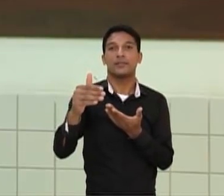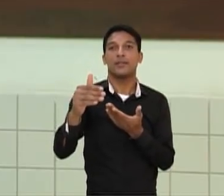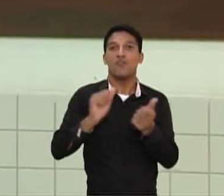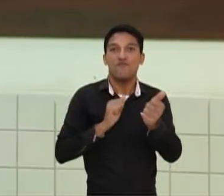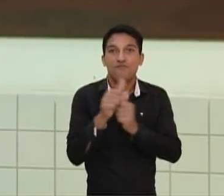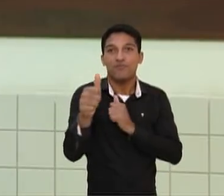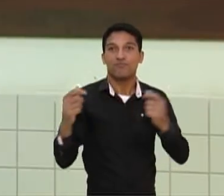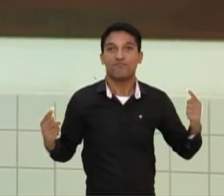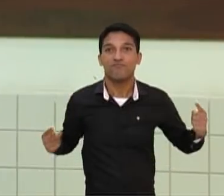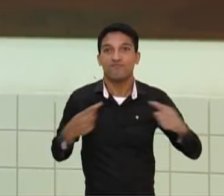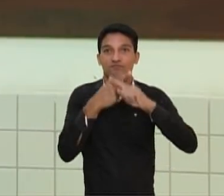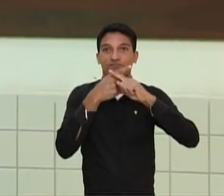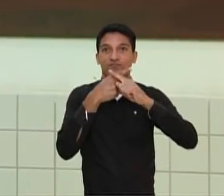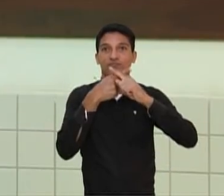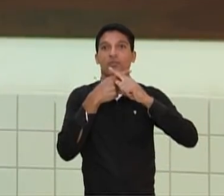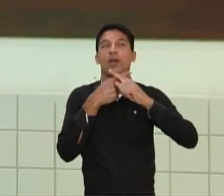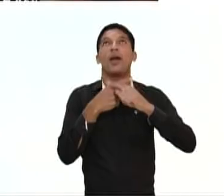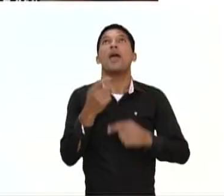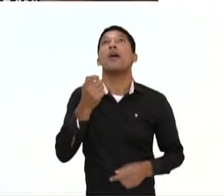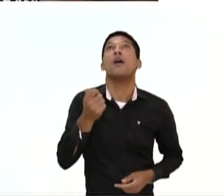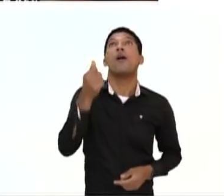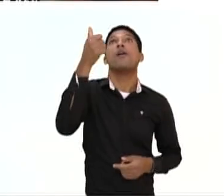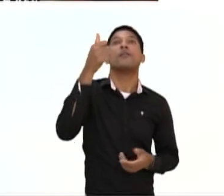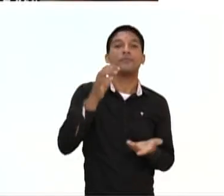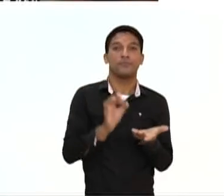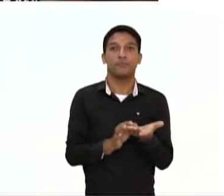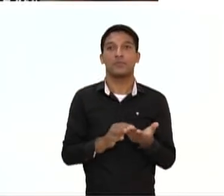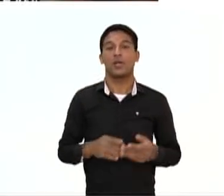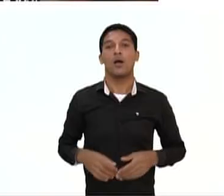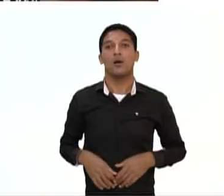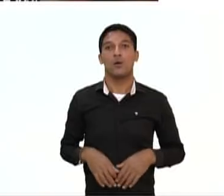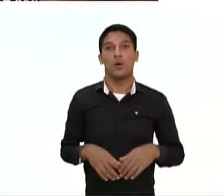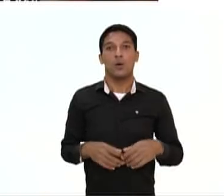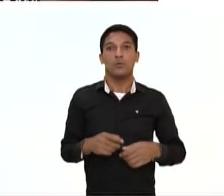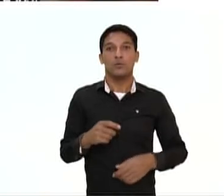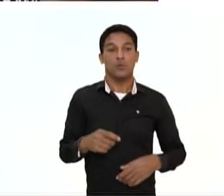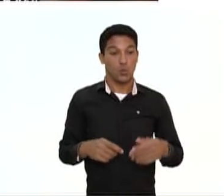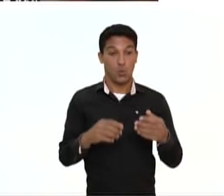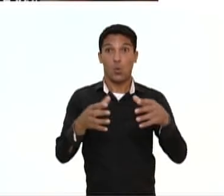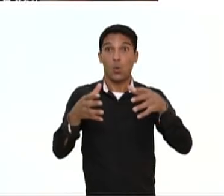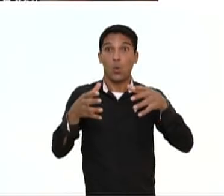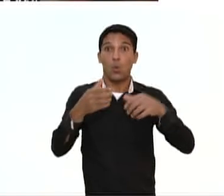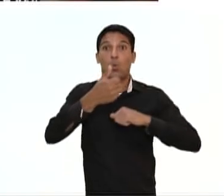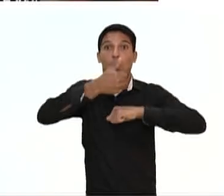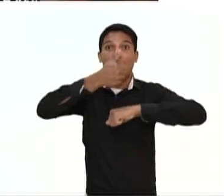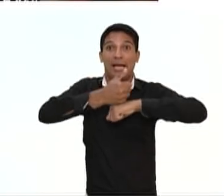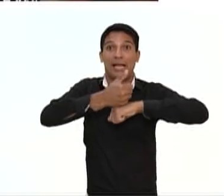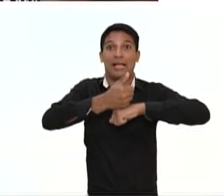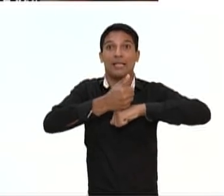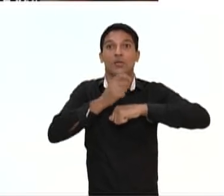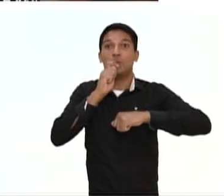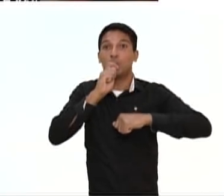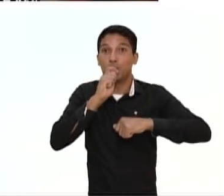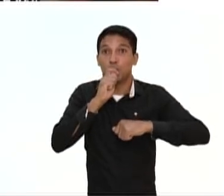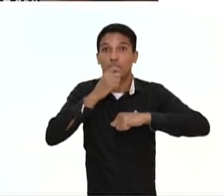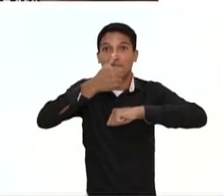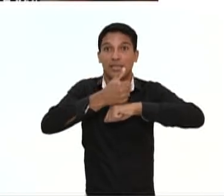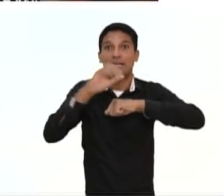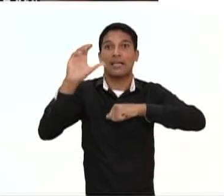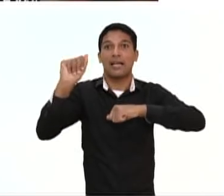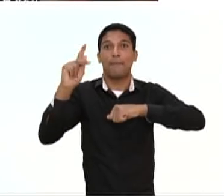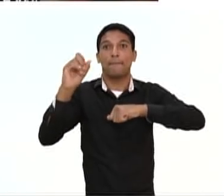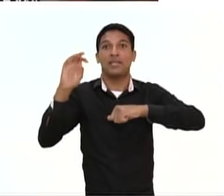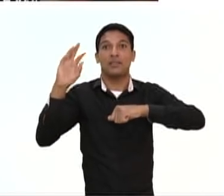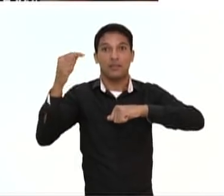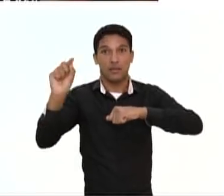na derrota, no cara ou coroa. O capitão do time Aula Paranaense escolhe coroa. Qual é a chance